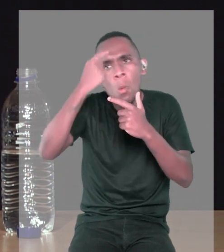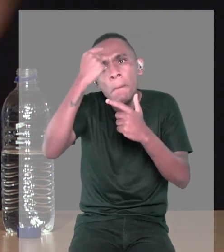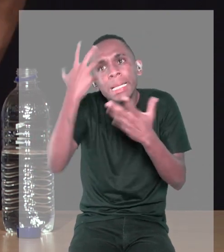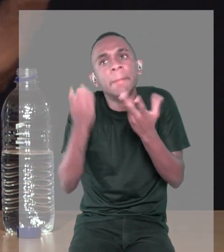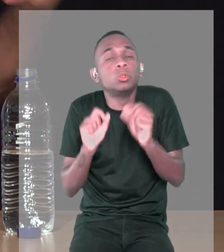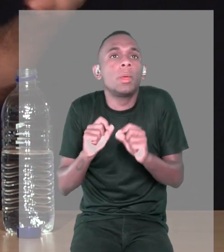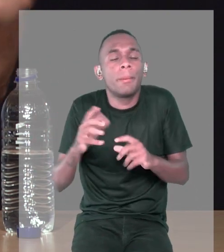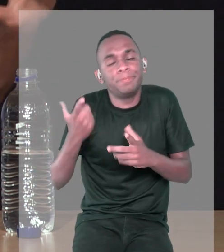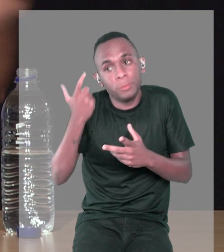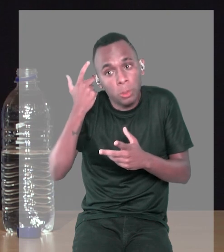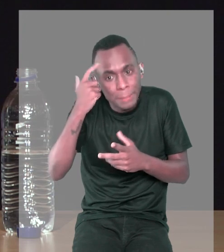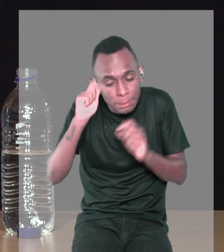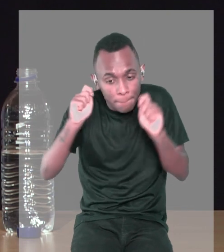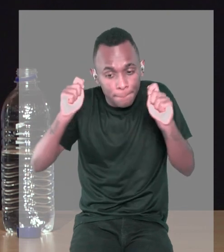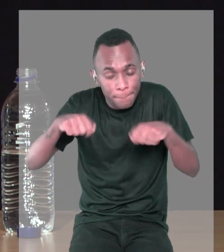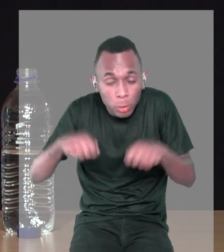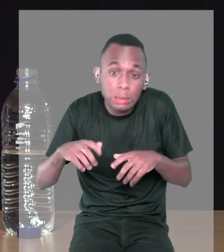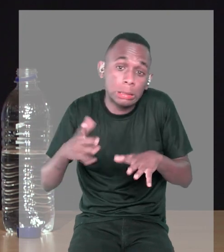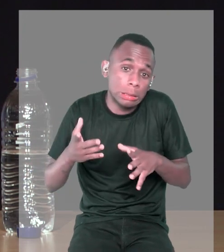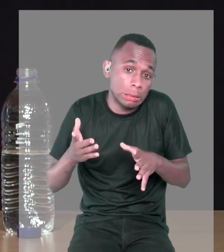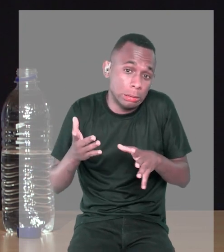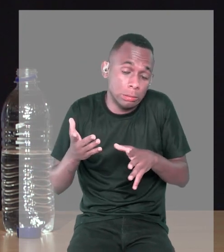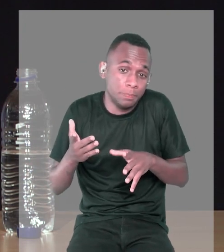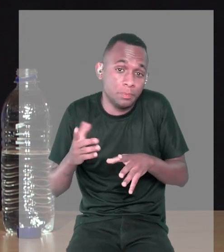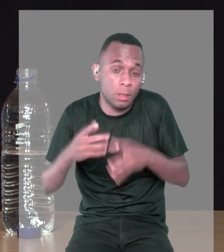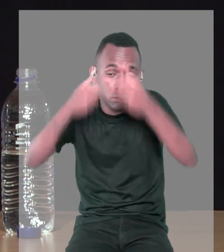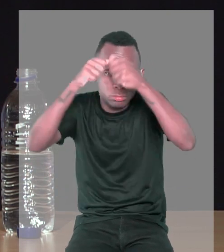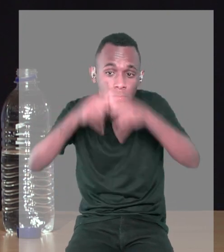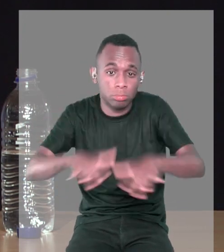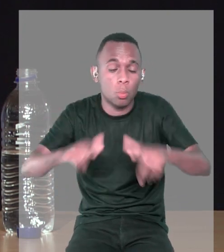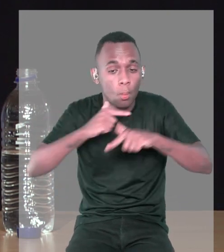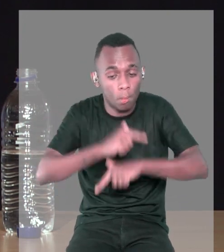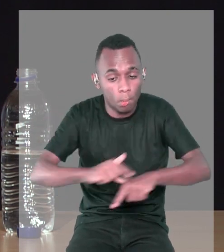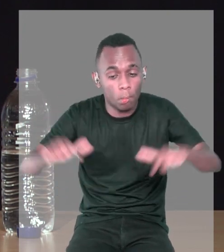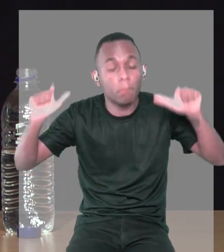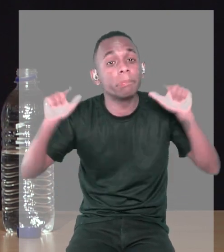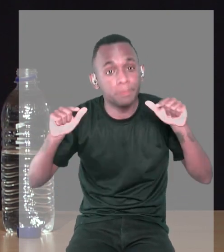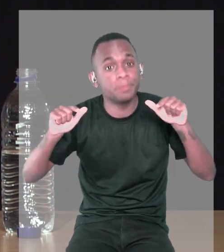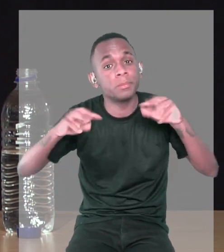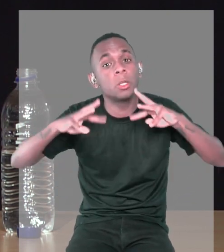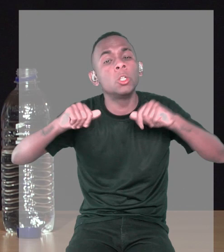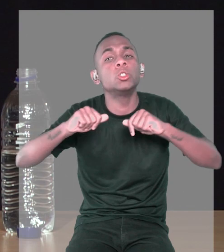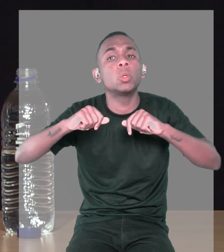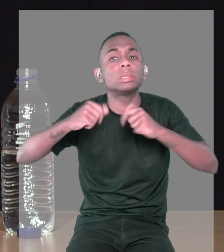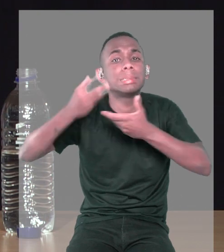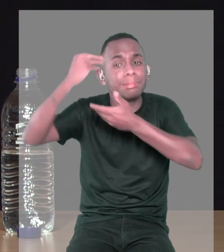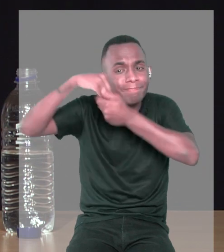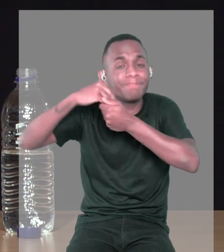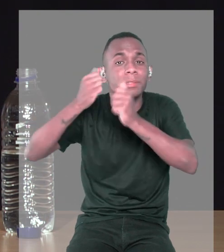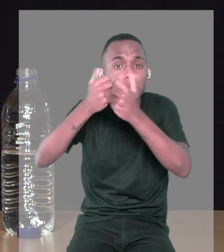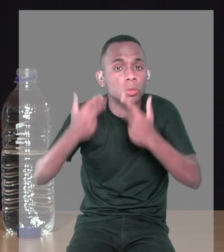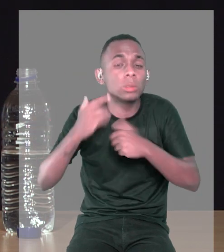porque a técnica é nua, de todas as tonalidades afetivas. Então, quando o